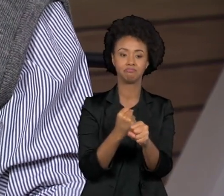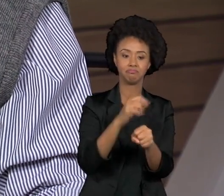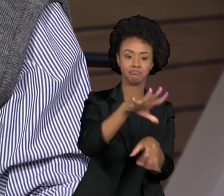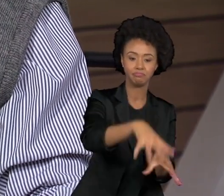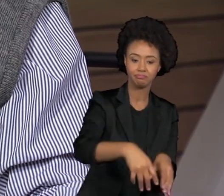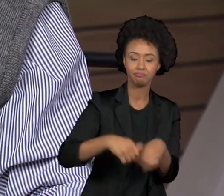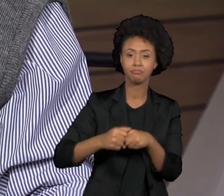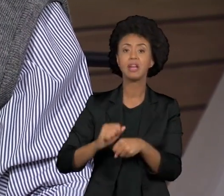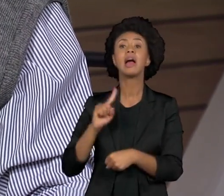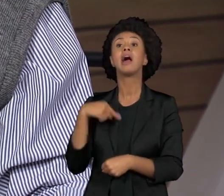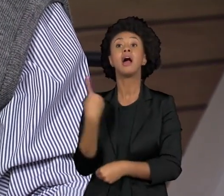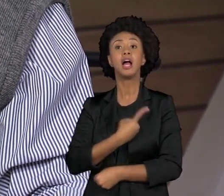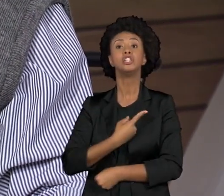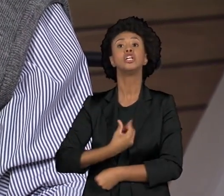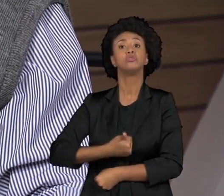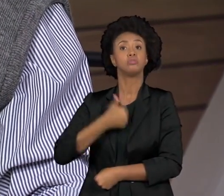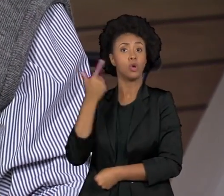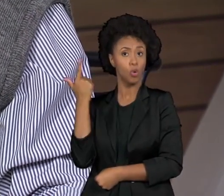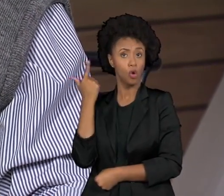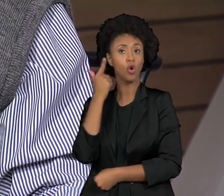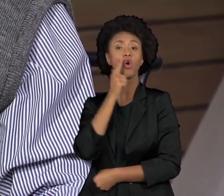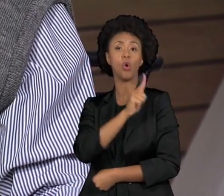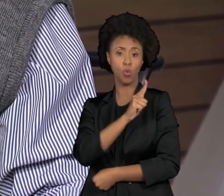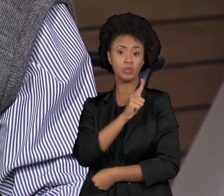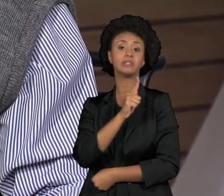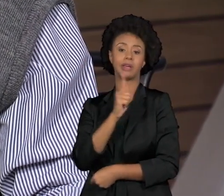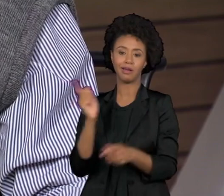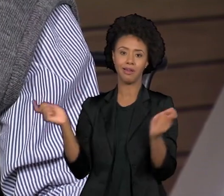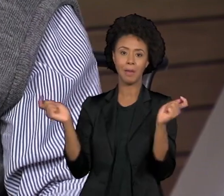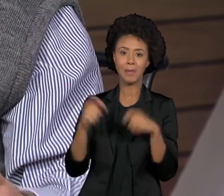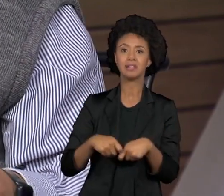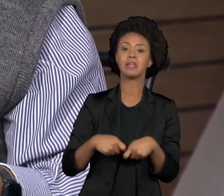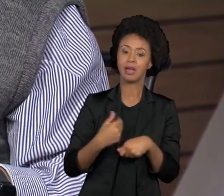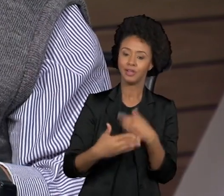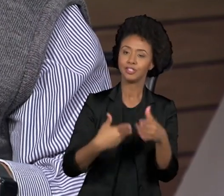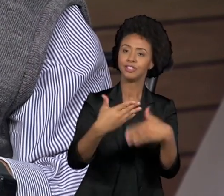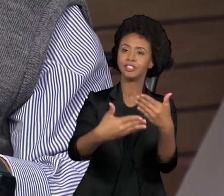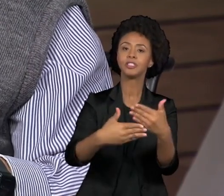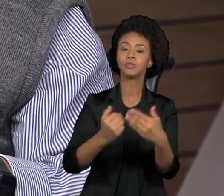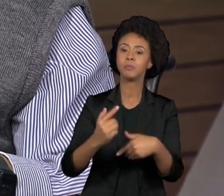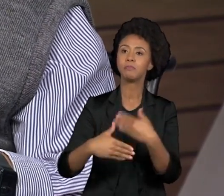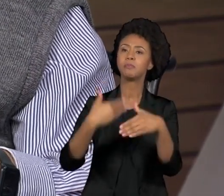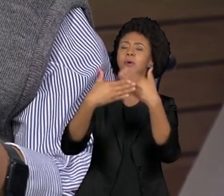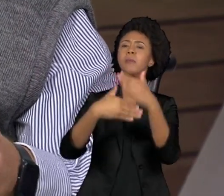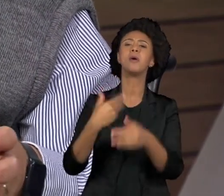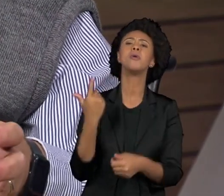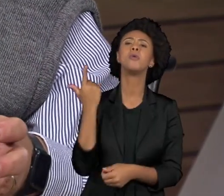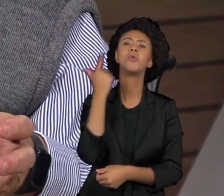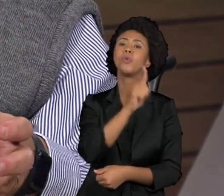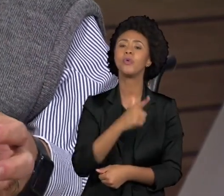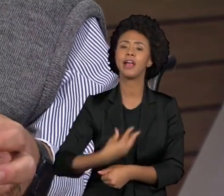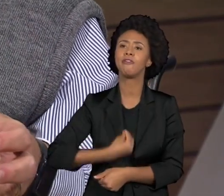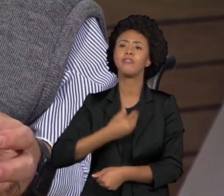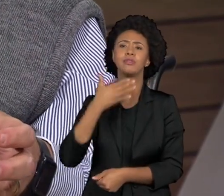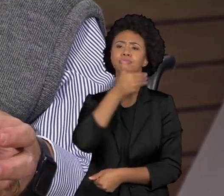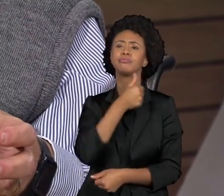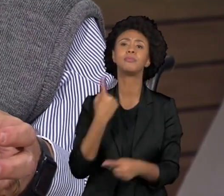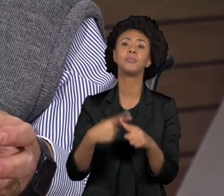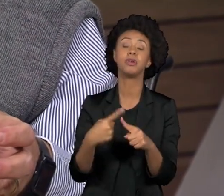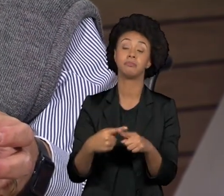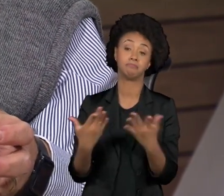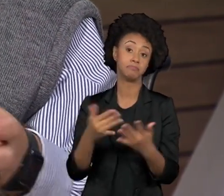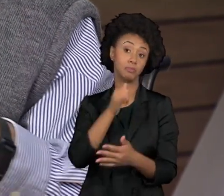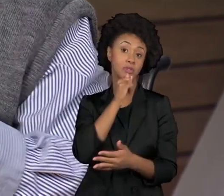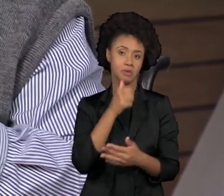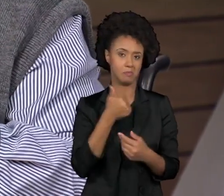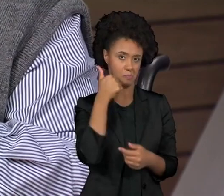gente sobrevive muito à nossa capacidade reprodutiva? É porque uma mãe, né,